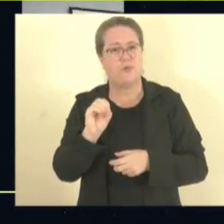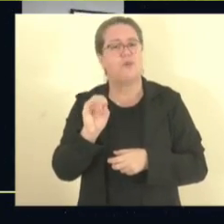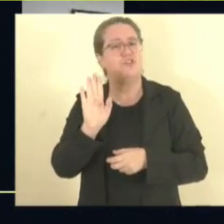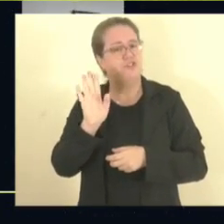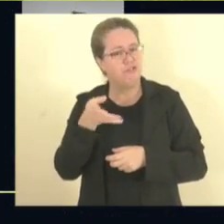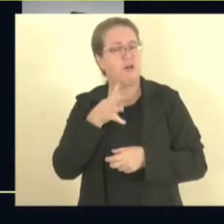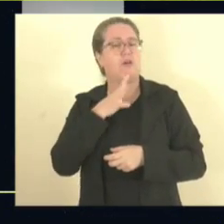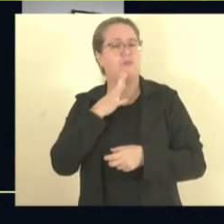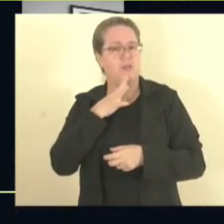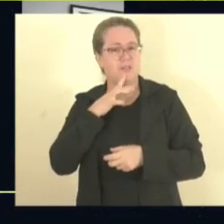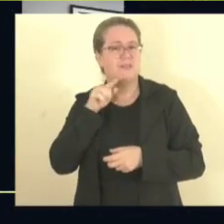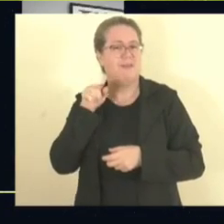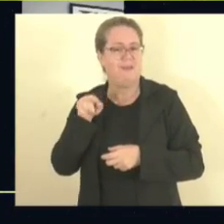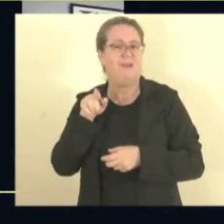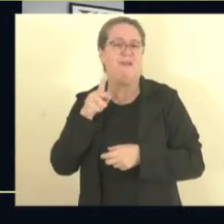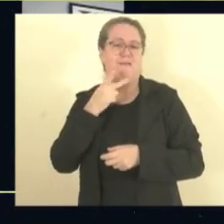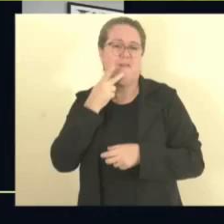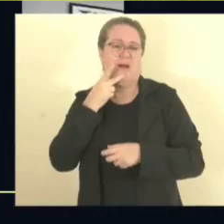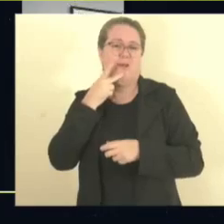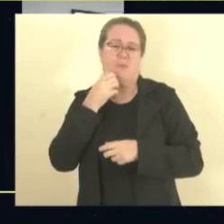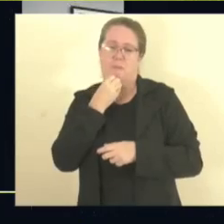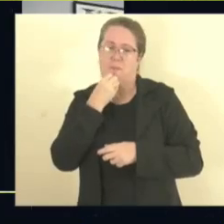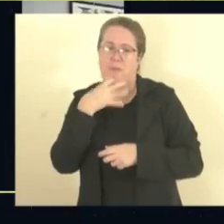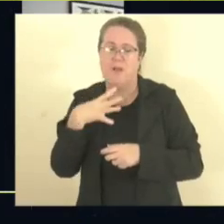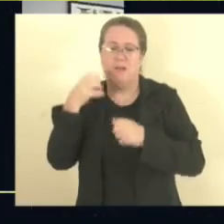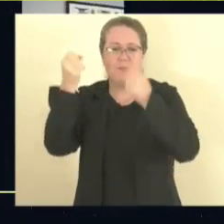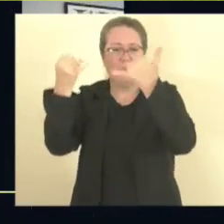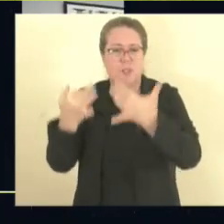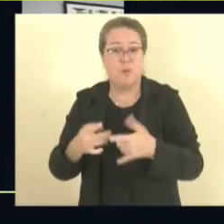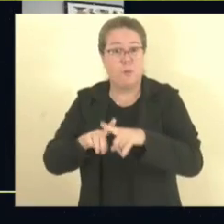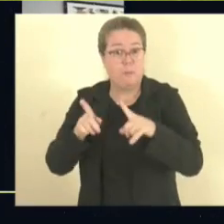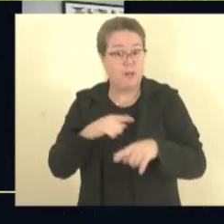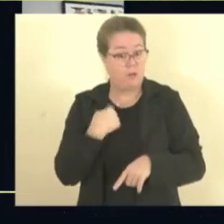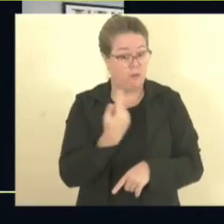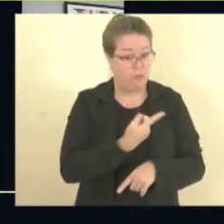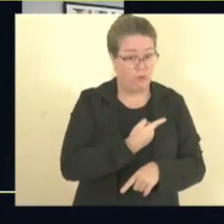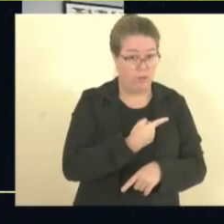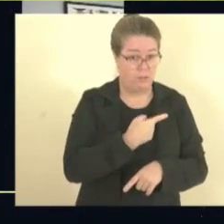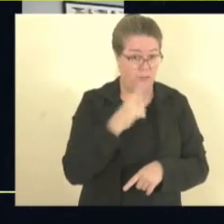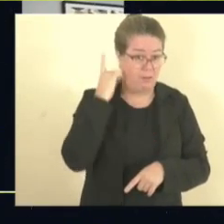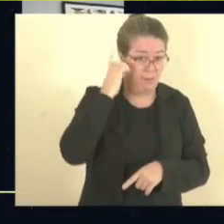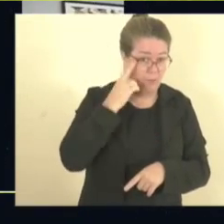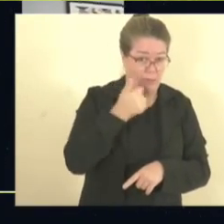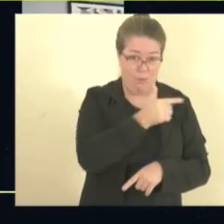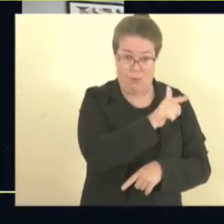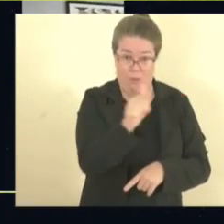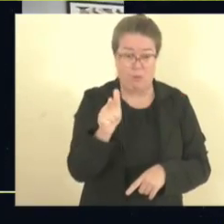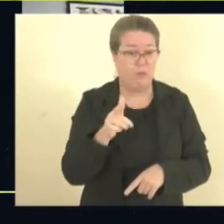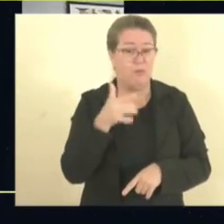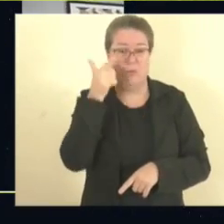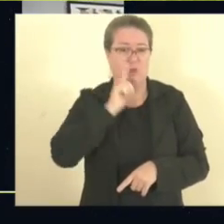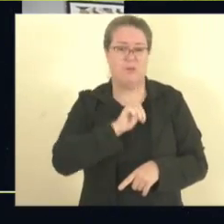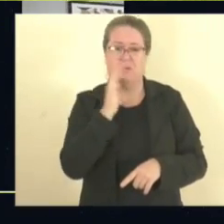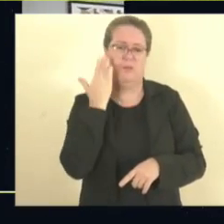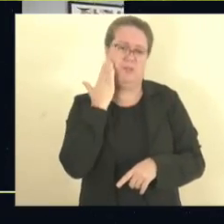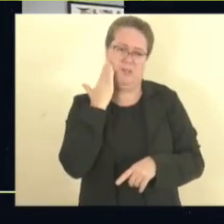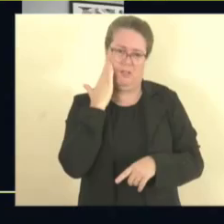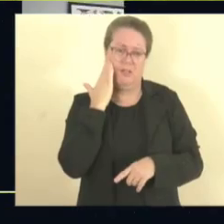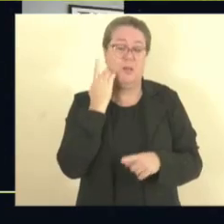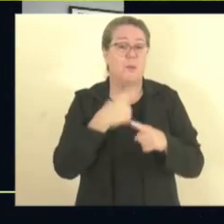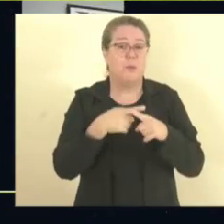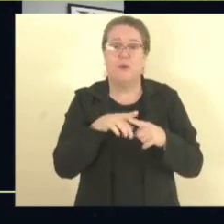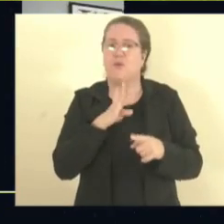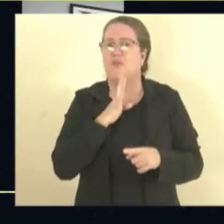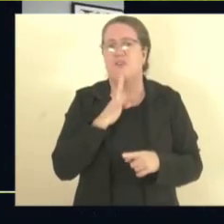nós da oposição não temos, a gente não está sabendo de nada, a gente tem que confiar no que a situação, no que a base do governo está dizendo, e eu acho que